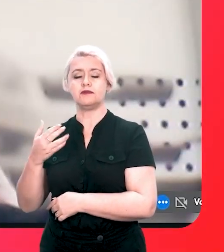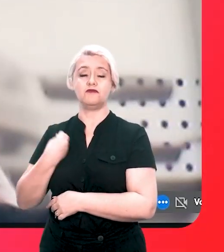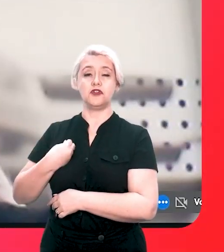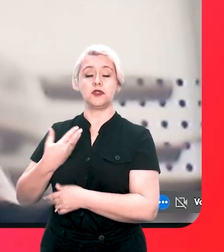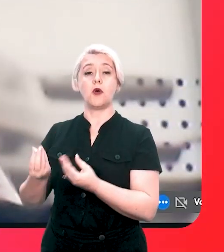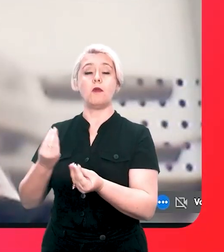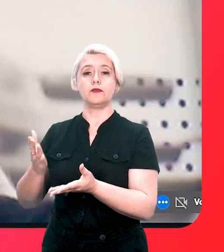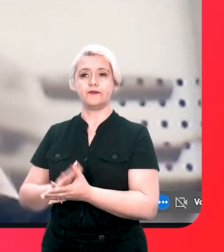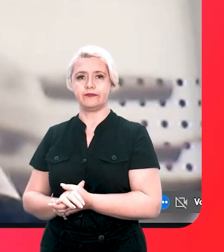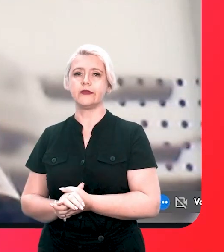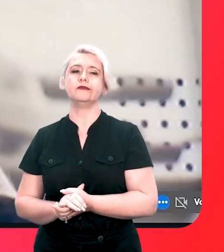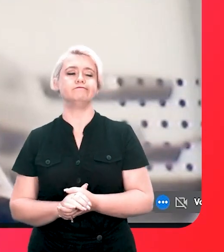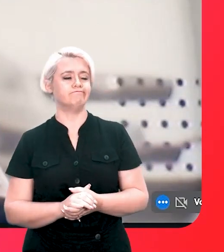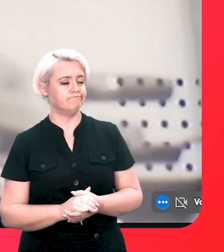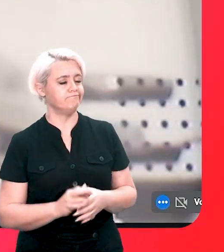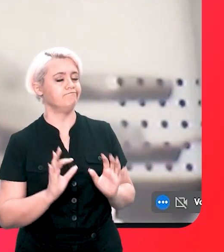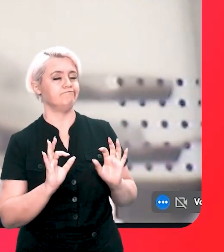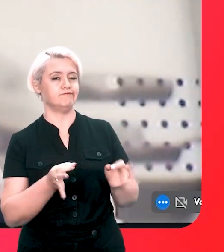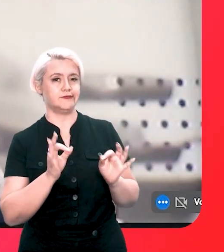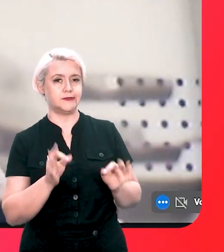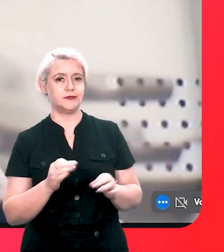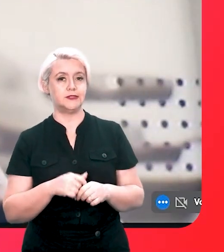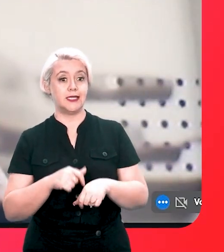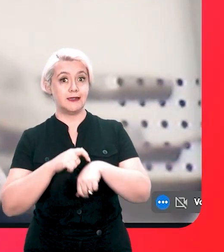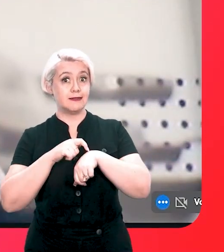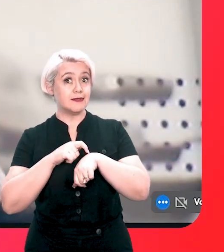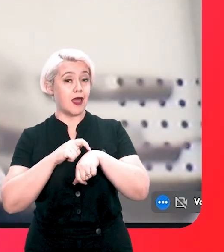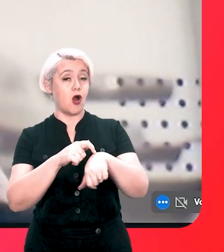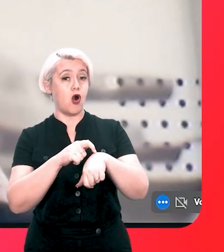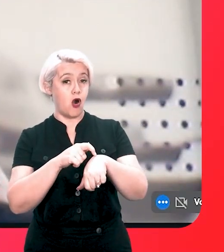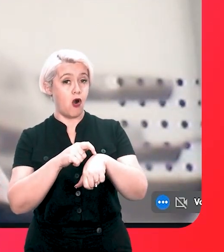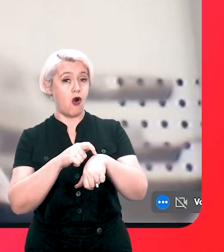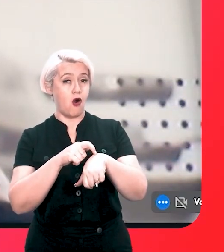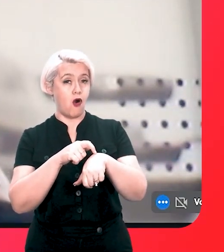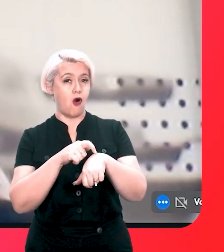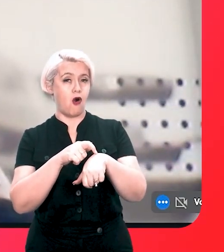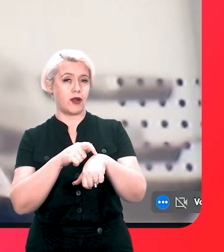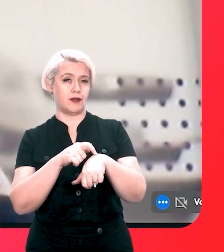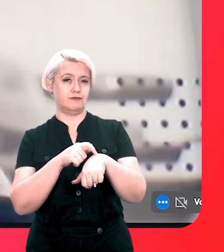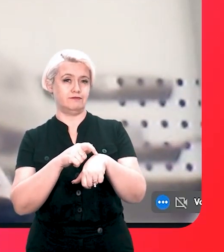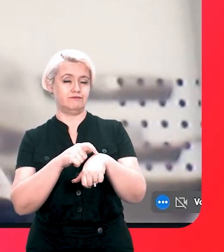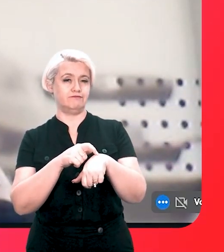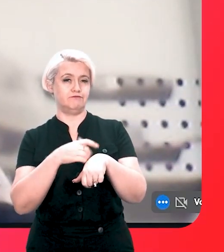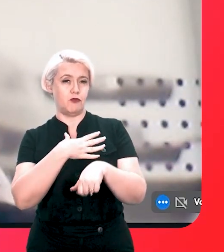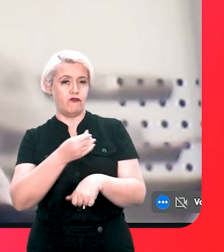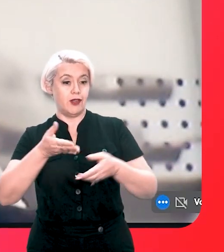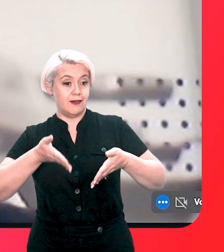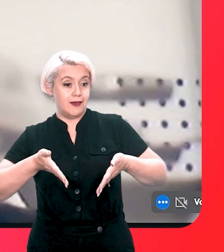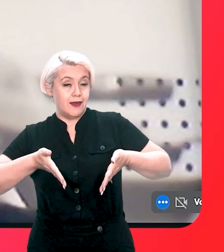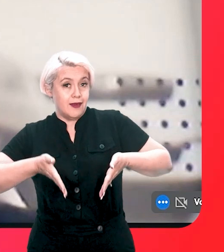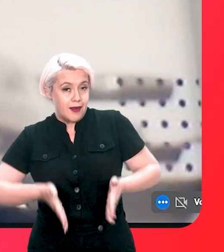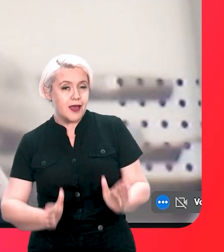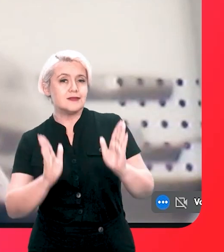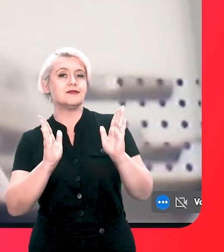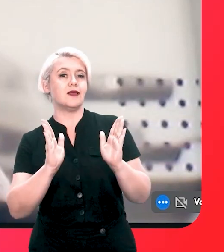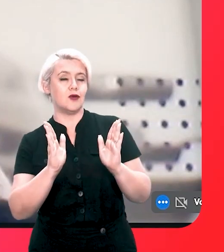Olha, sem dúvida, desde o momento em que ele nasceu, né,